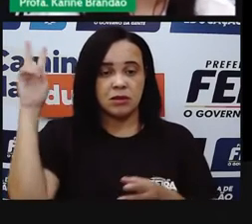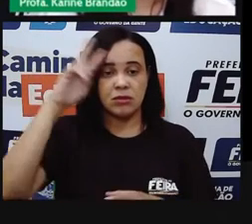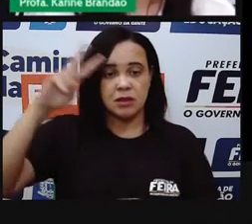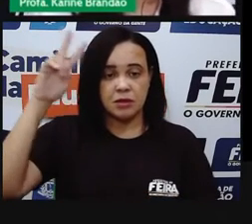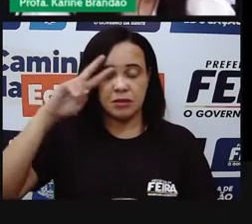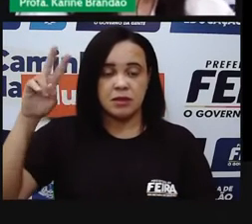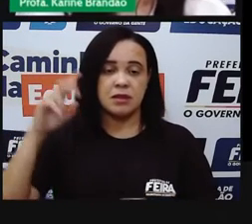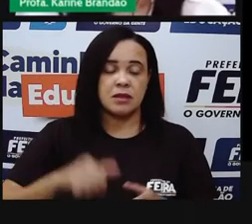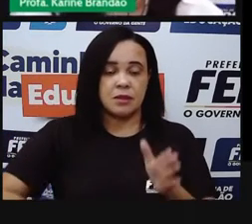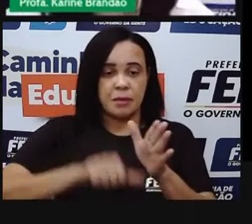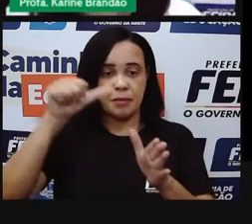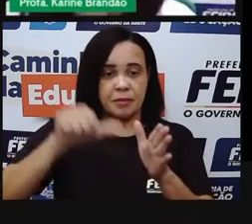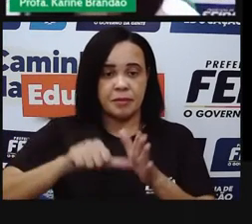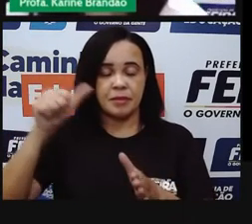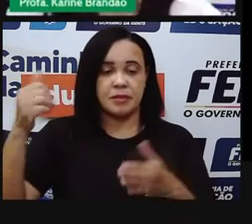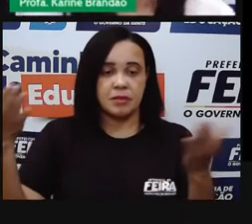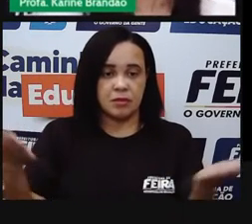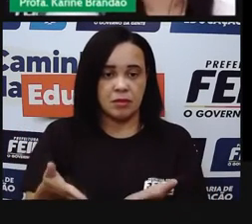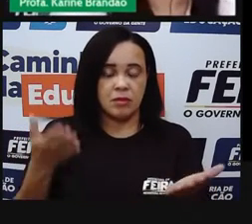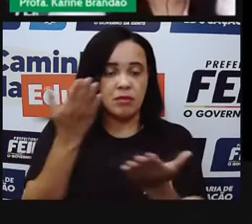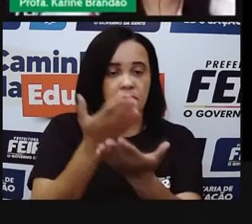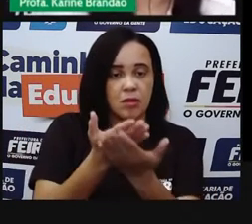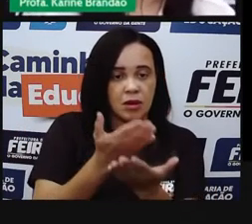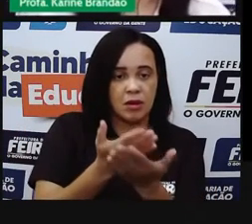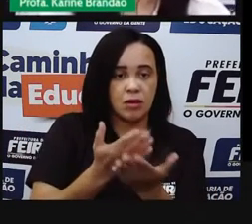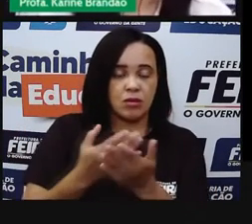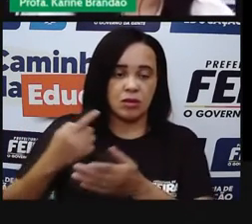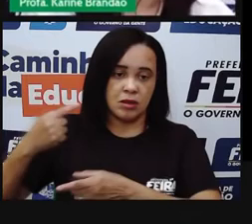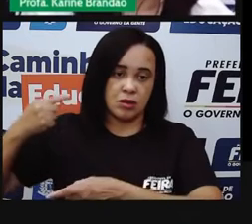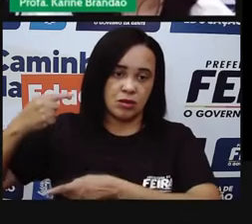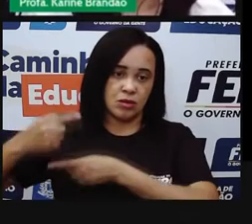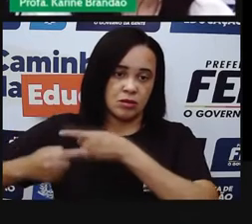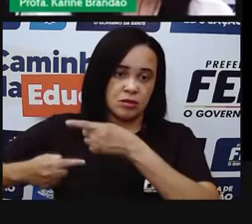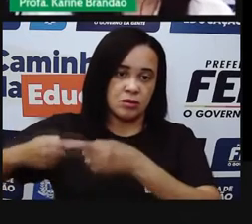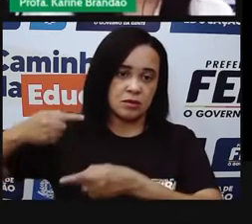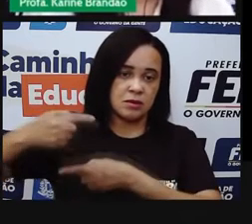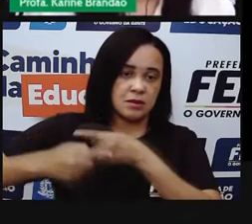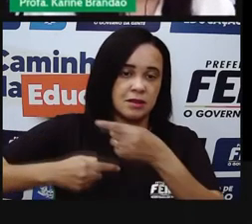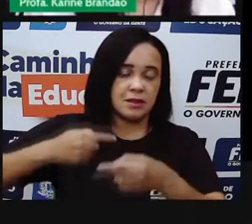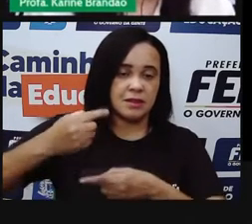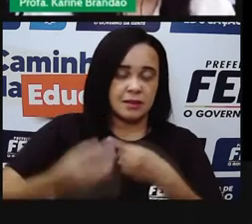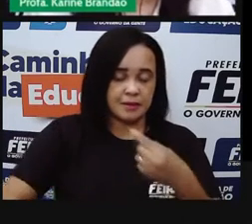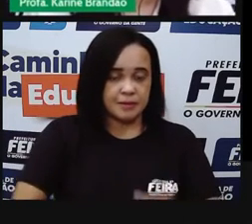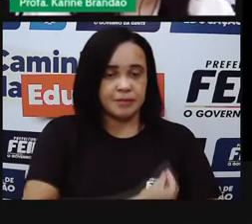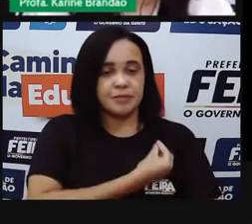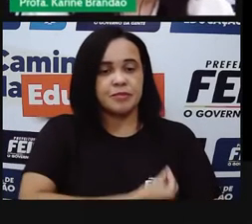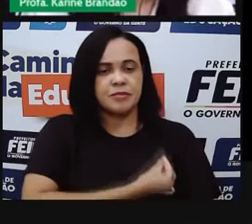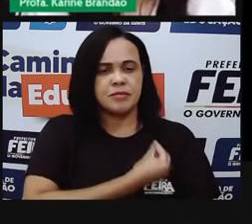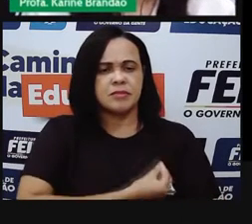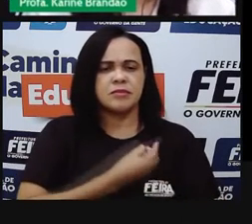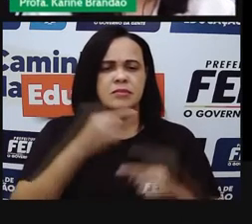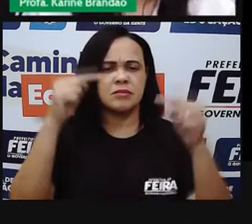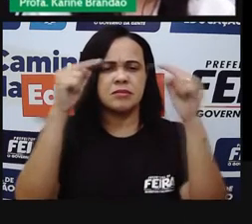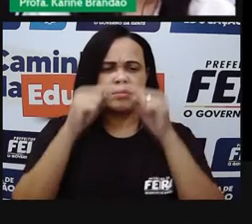da nossa aula, a gente viu que as nossas heranças biológicas, né, elas